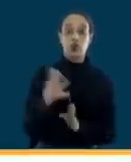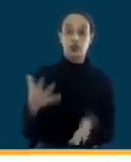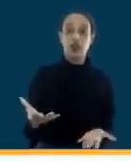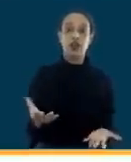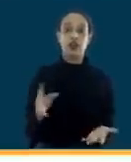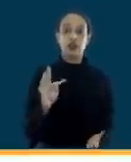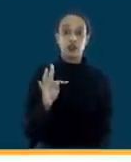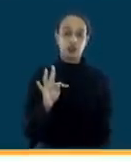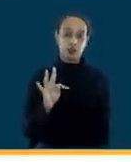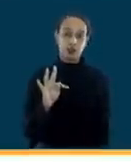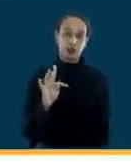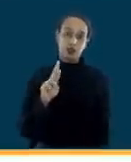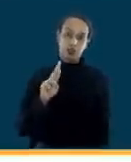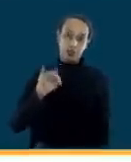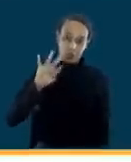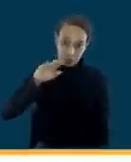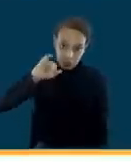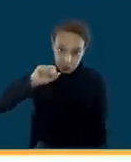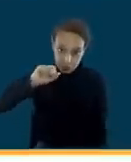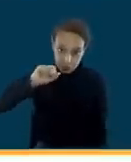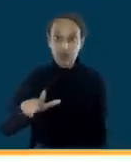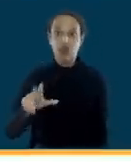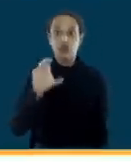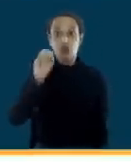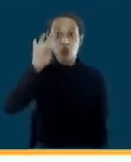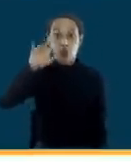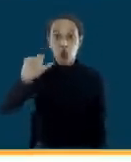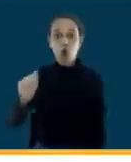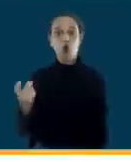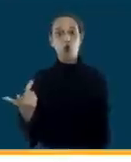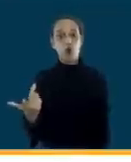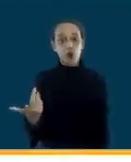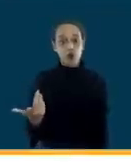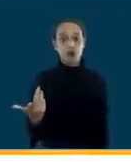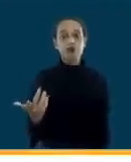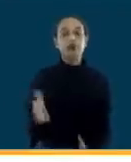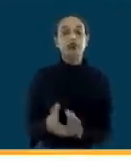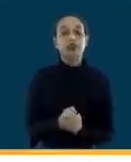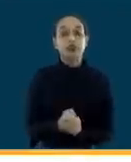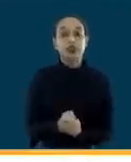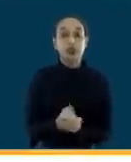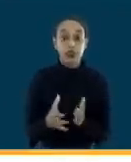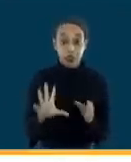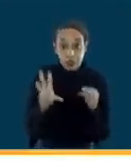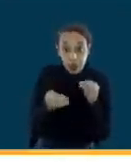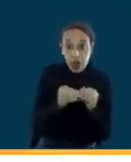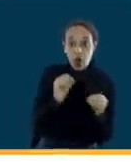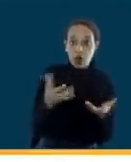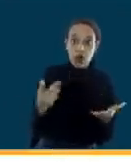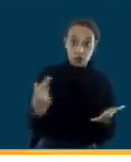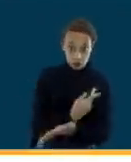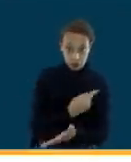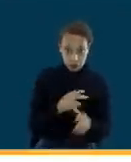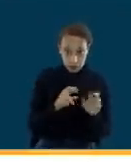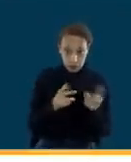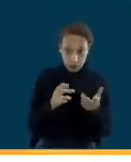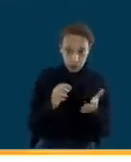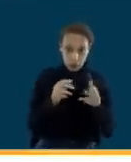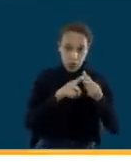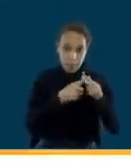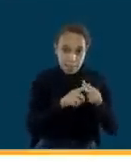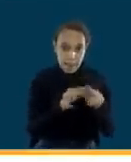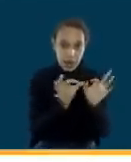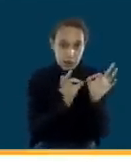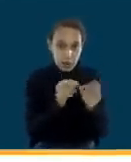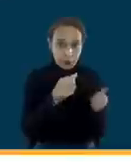porque, inclusive, a própria edição da regulamentação federal, ela sofreu também uma alteração de cronograma, dentro do que nós estávamos